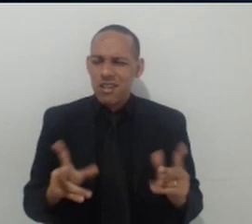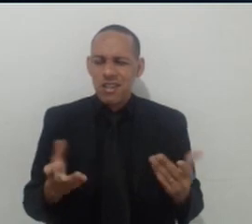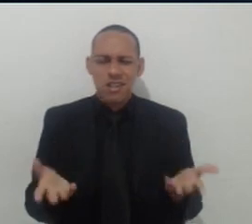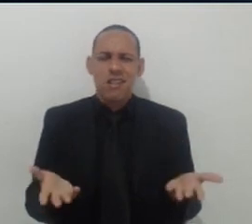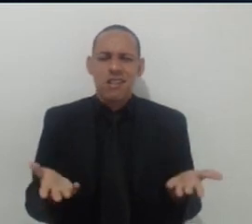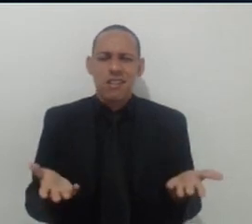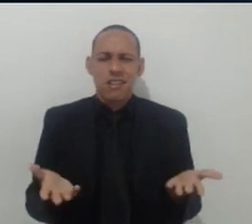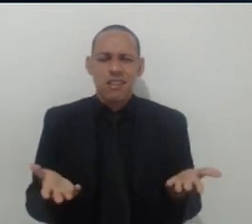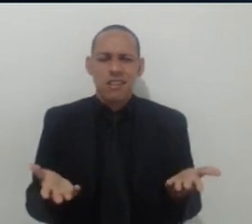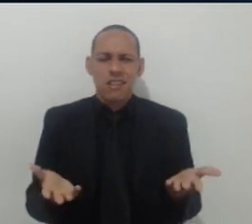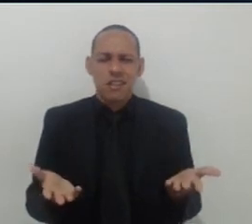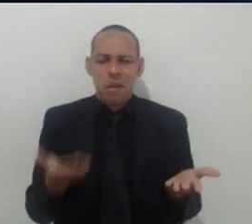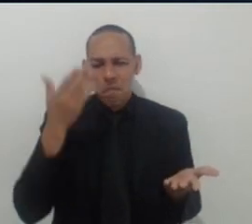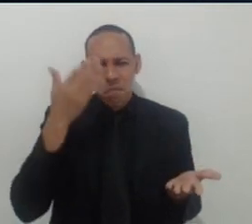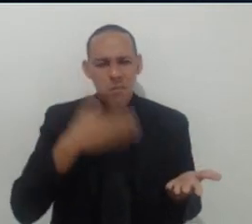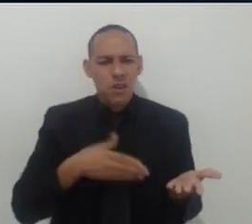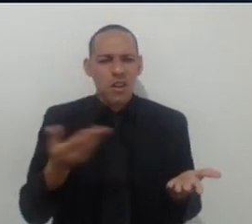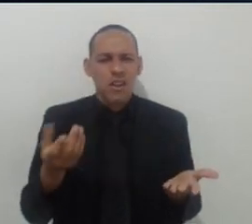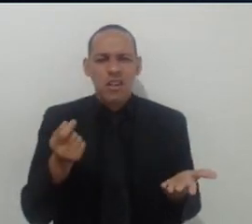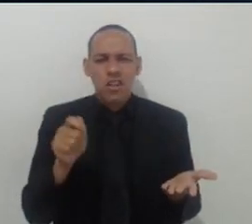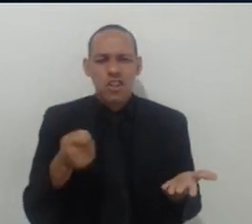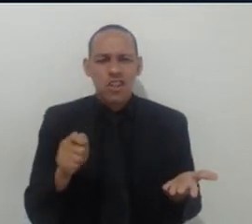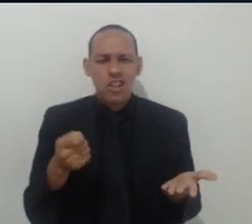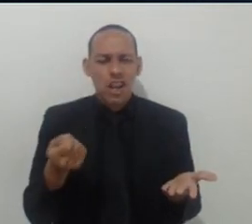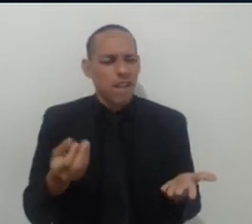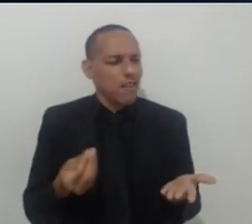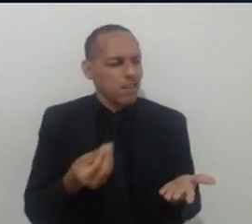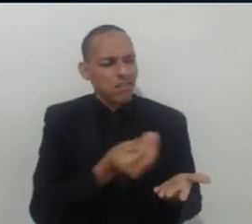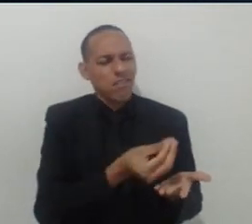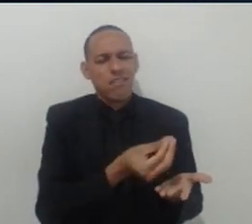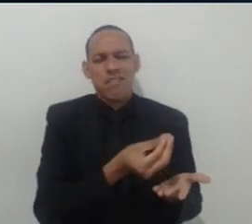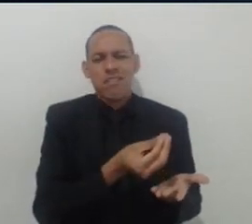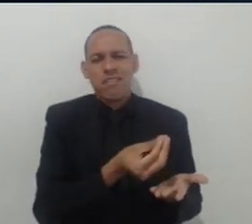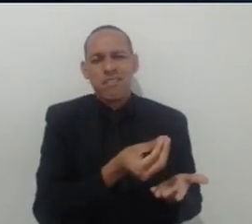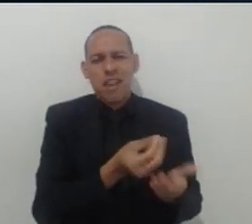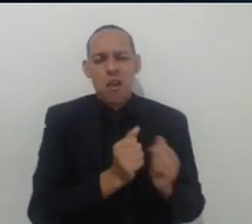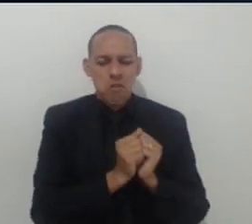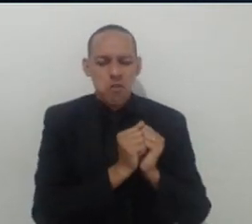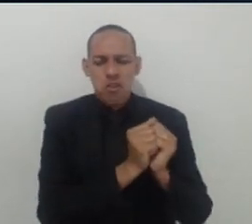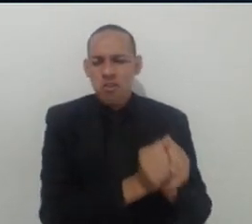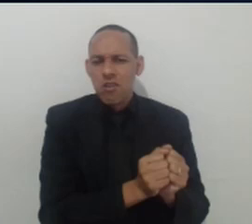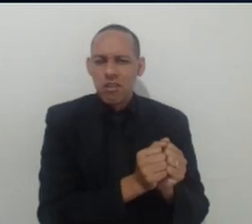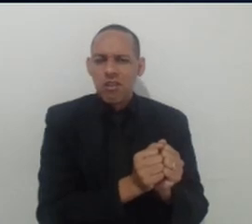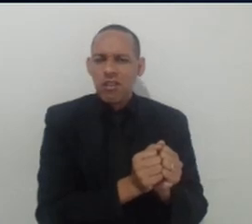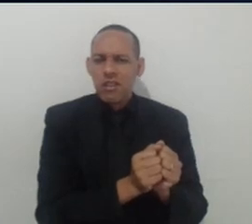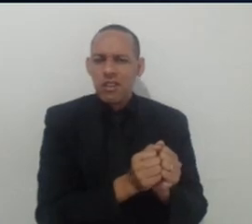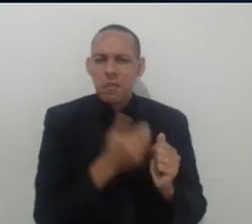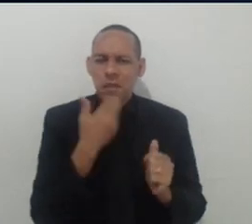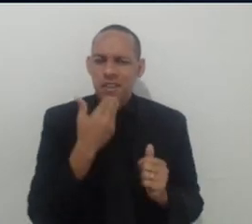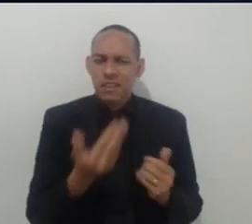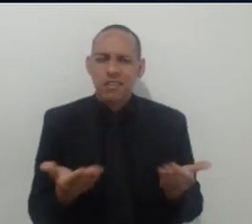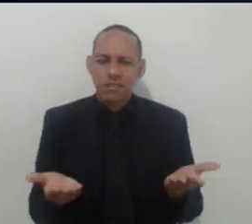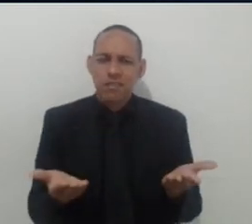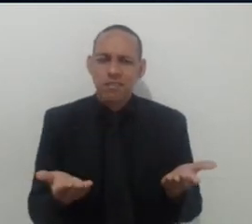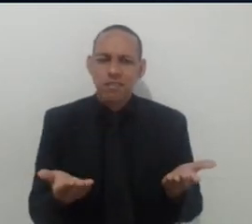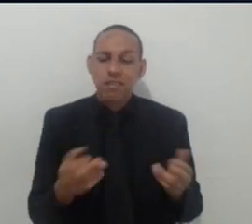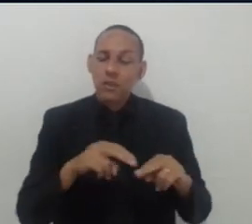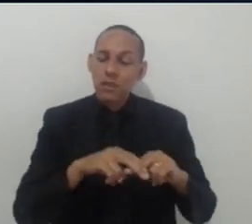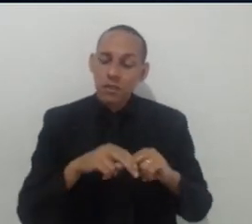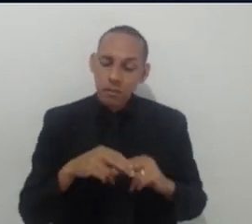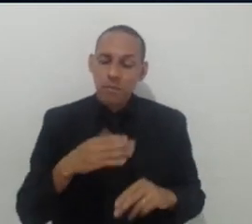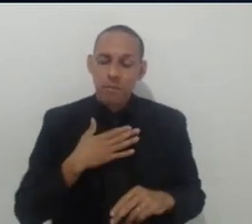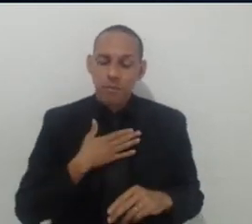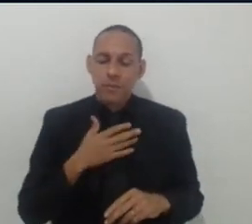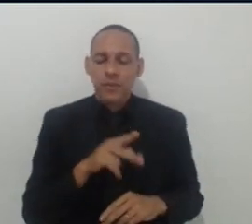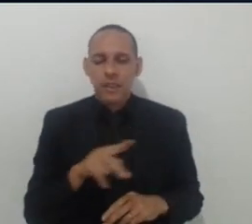a se provar que realmente as chaves acompanharam aquela petição? Com essa justificativa, senhor presidente, apenas